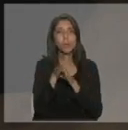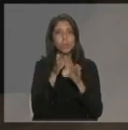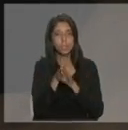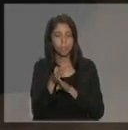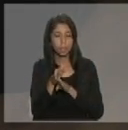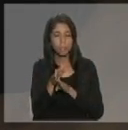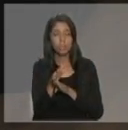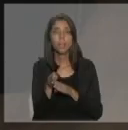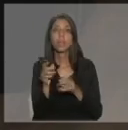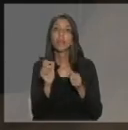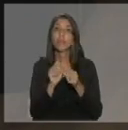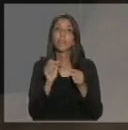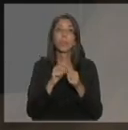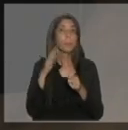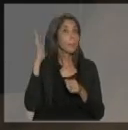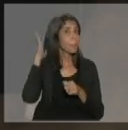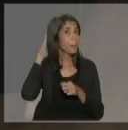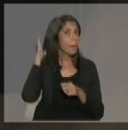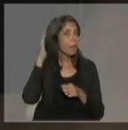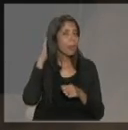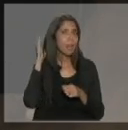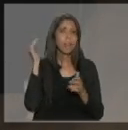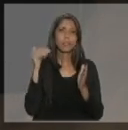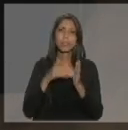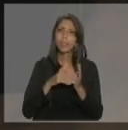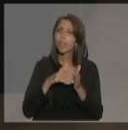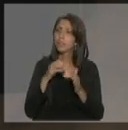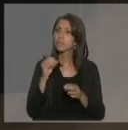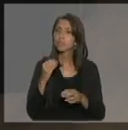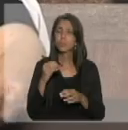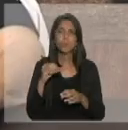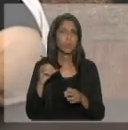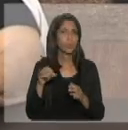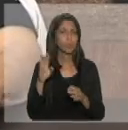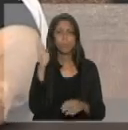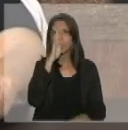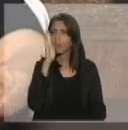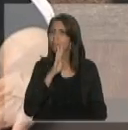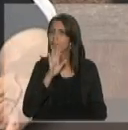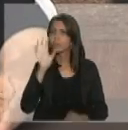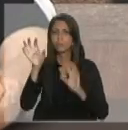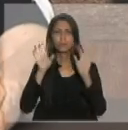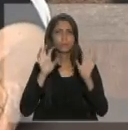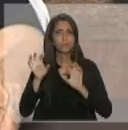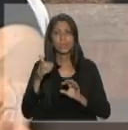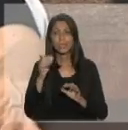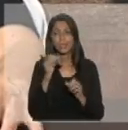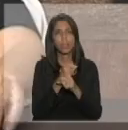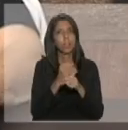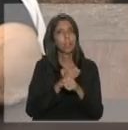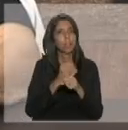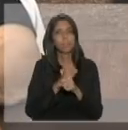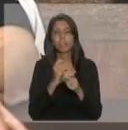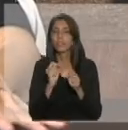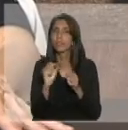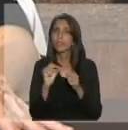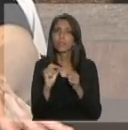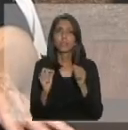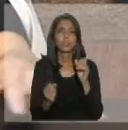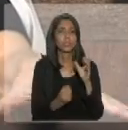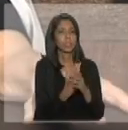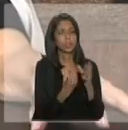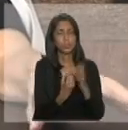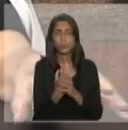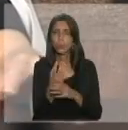feito de Belém do Pará, Caxias do Sul, por todo o Brasil. Durante 10 anos, eu fui introduzindo, as professoras